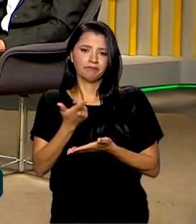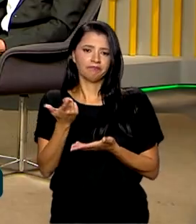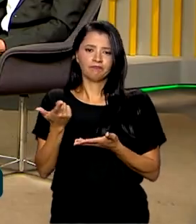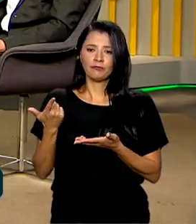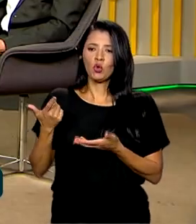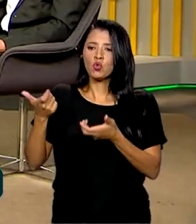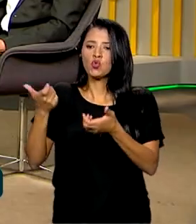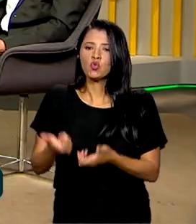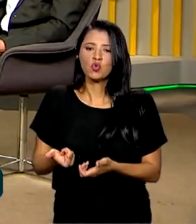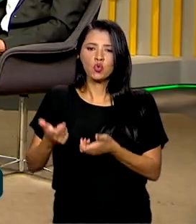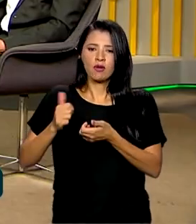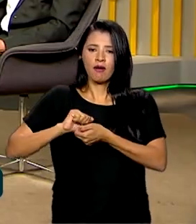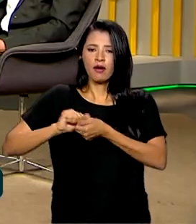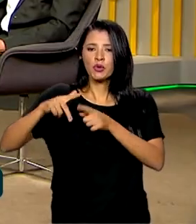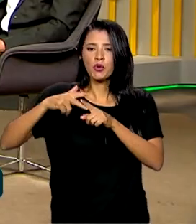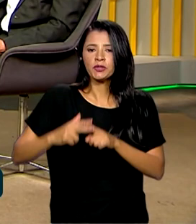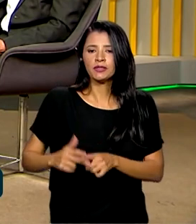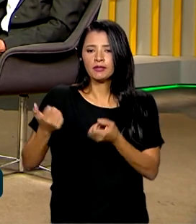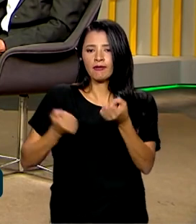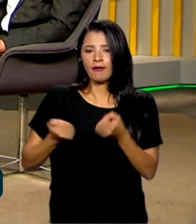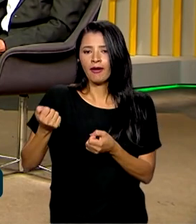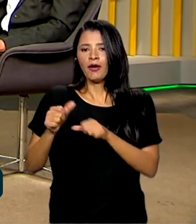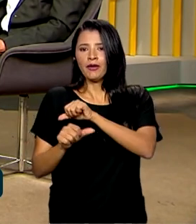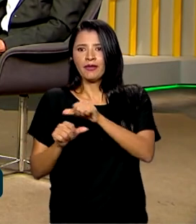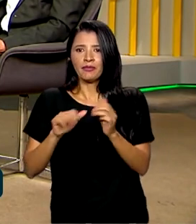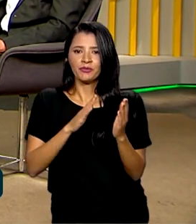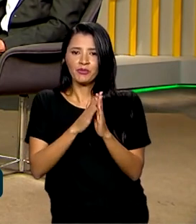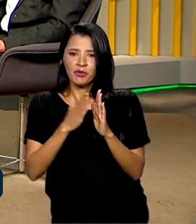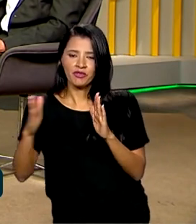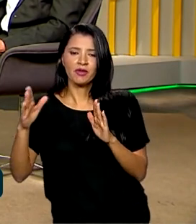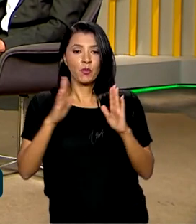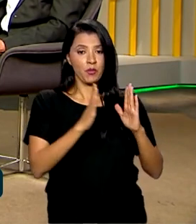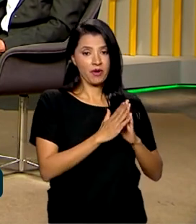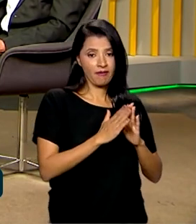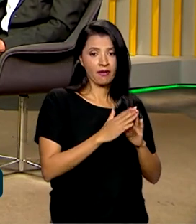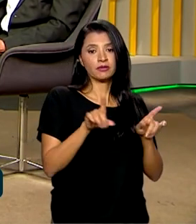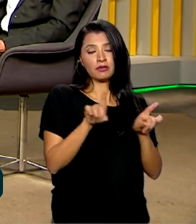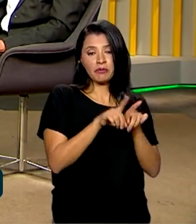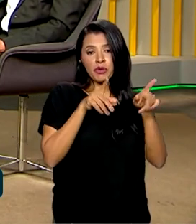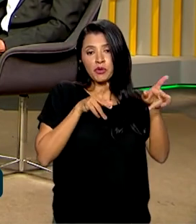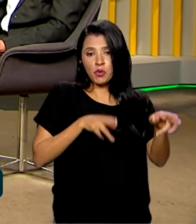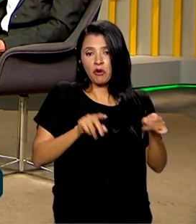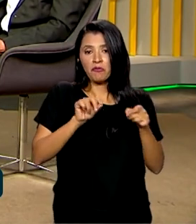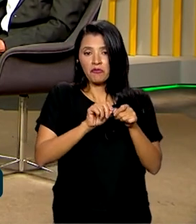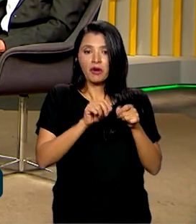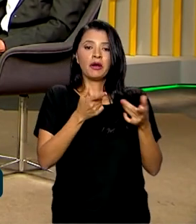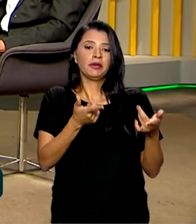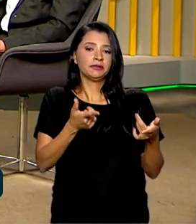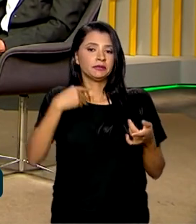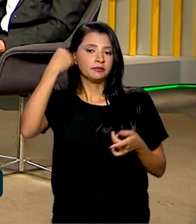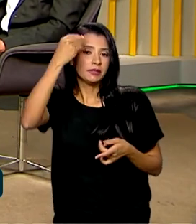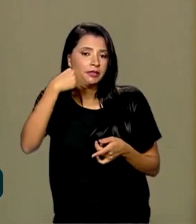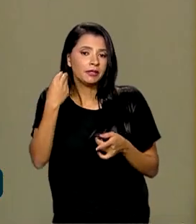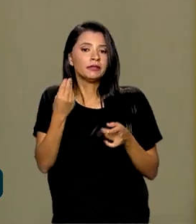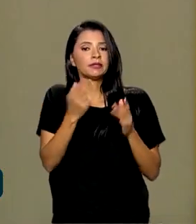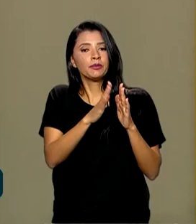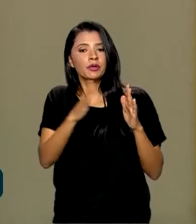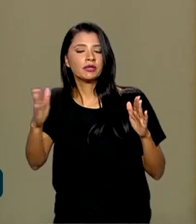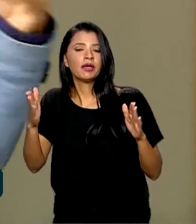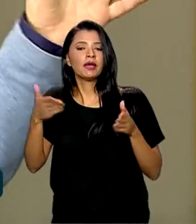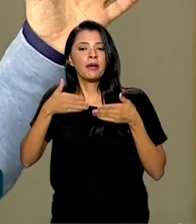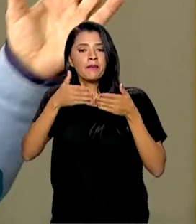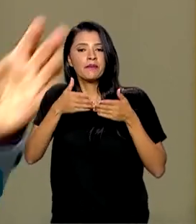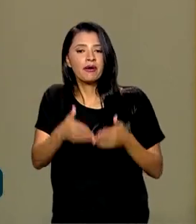transforma em biblioteca, uma casa que se transforma numa biblioteca ali comunitárias, experiências de bibliotecas em barcos,